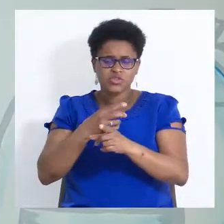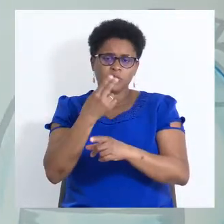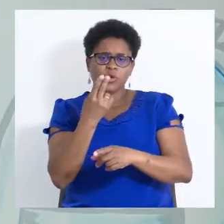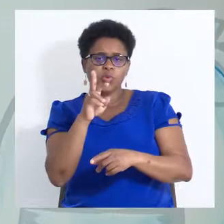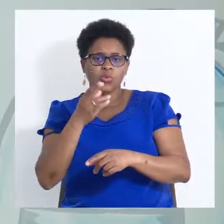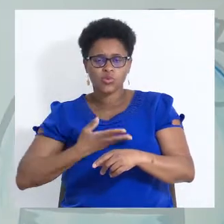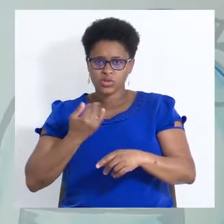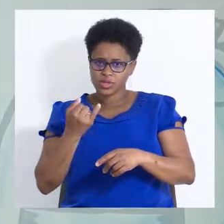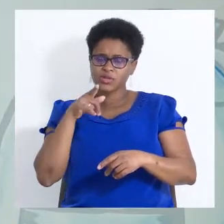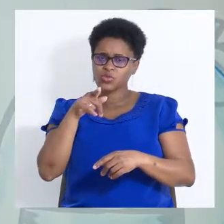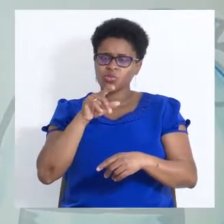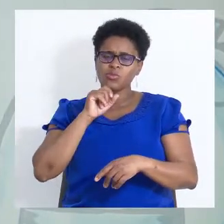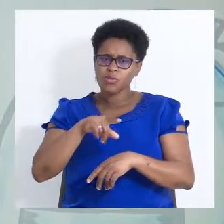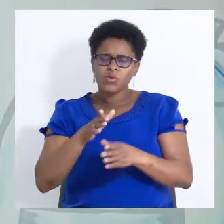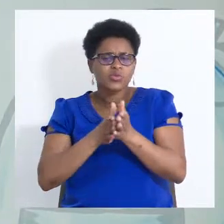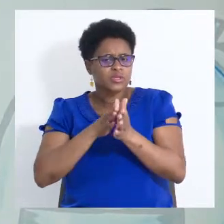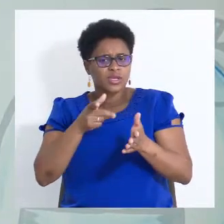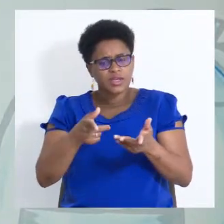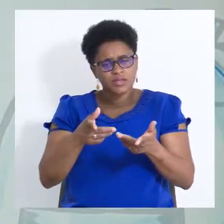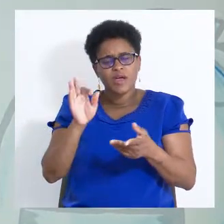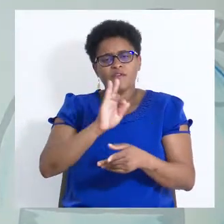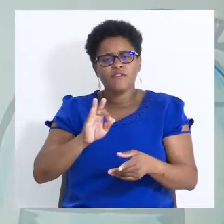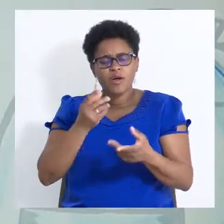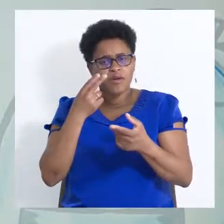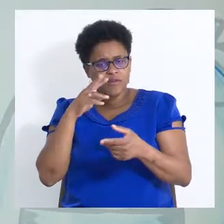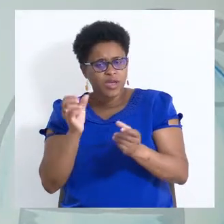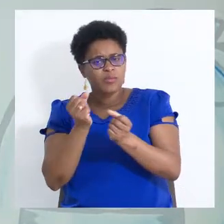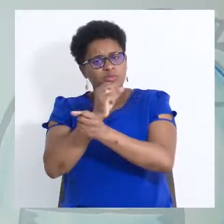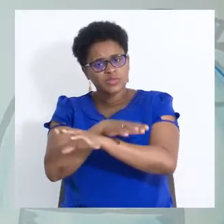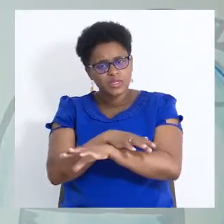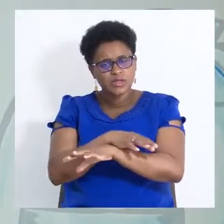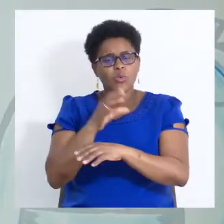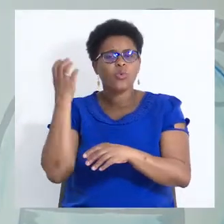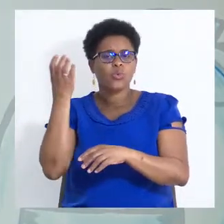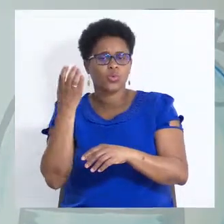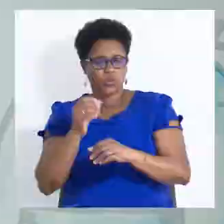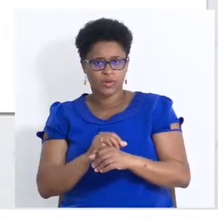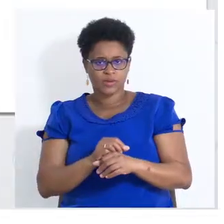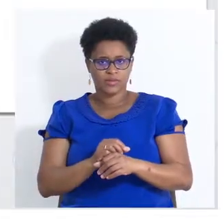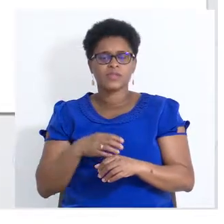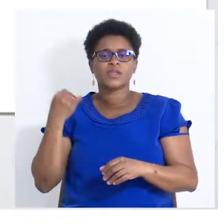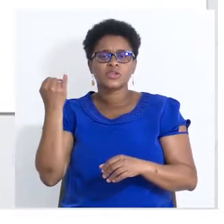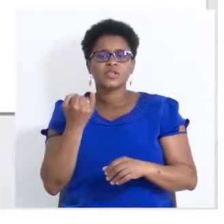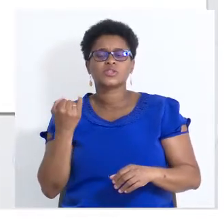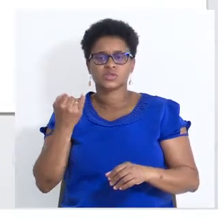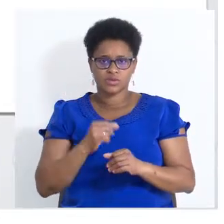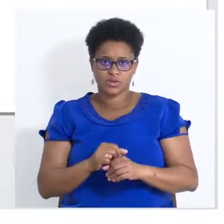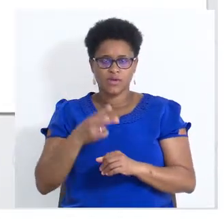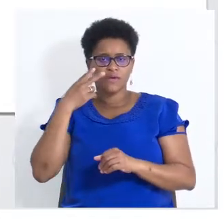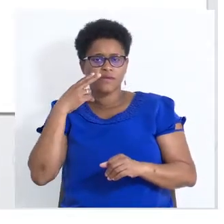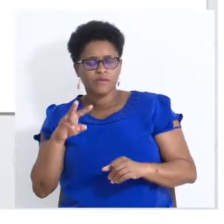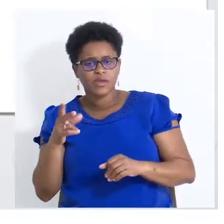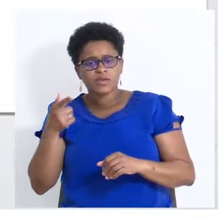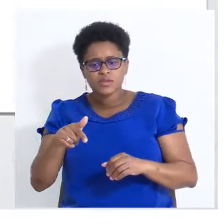a Urdi, tu podes utilizar essa forma como ver a publicidade cultural. E